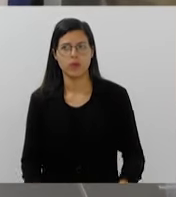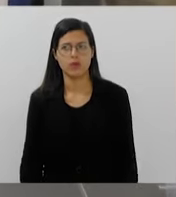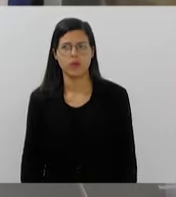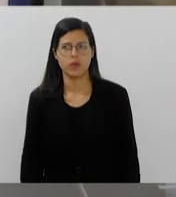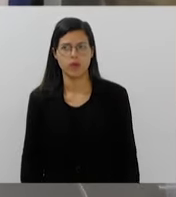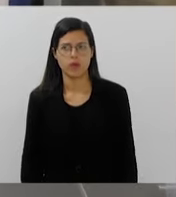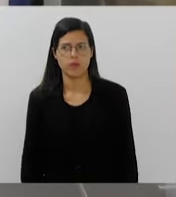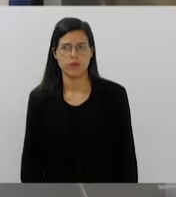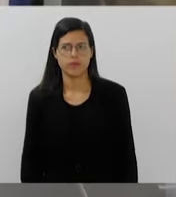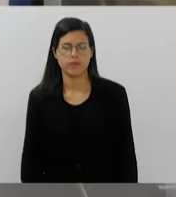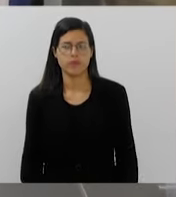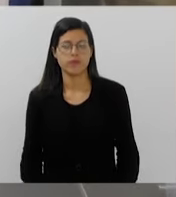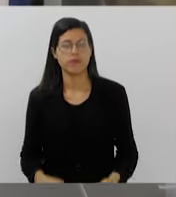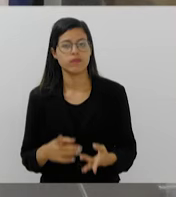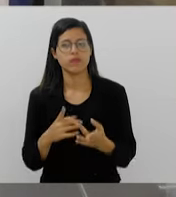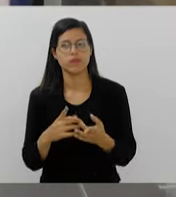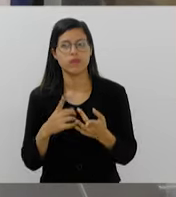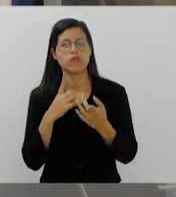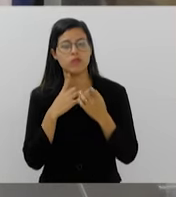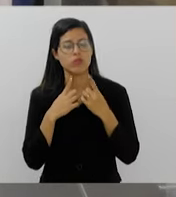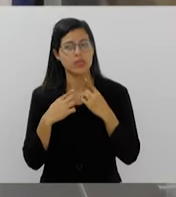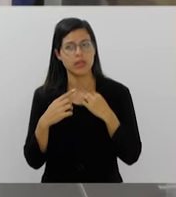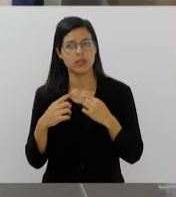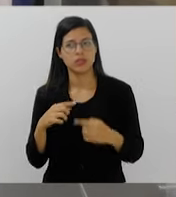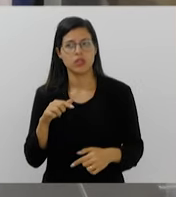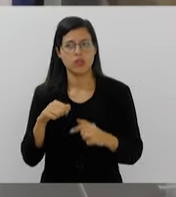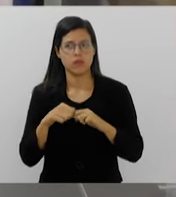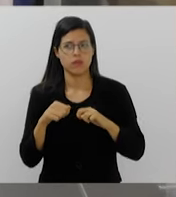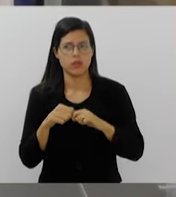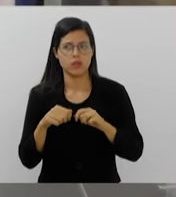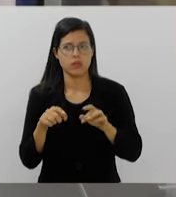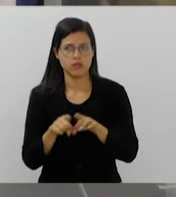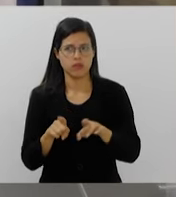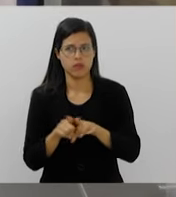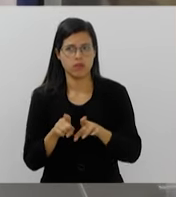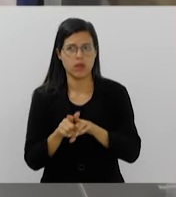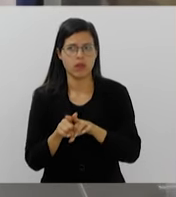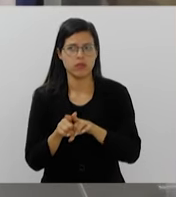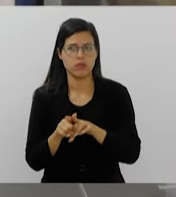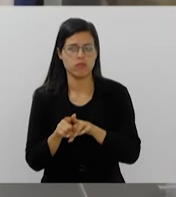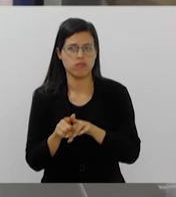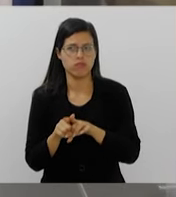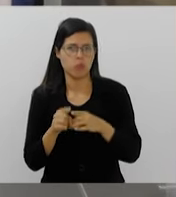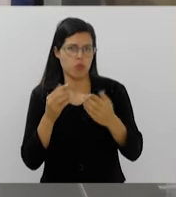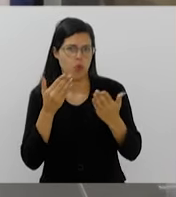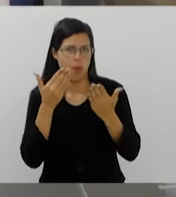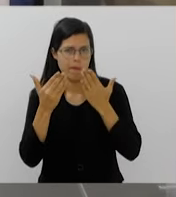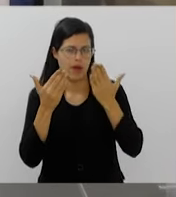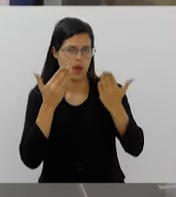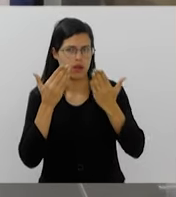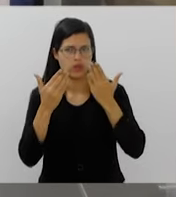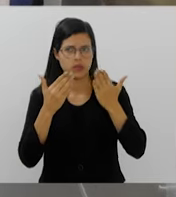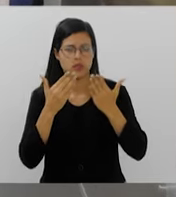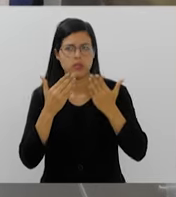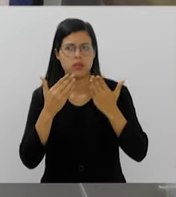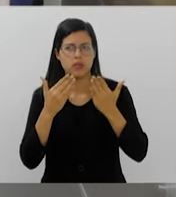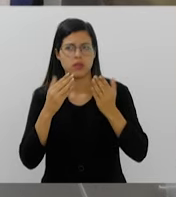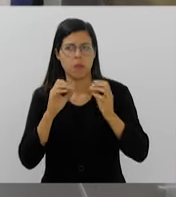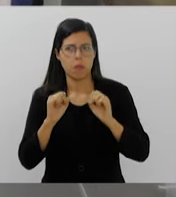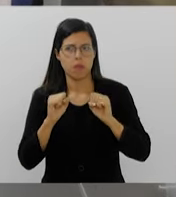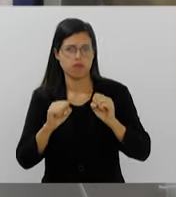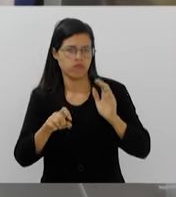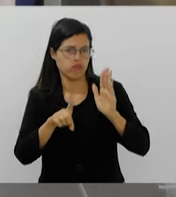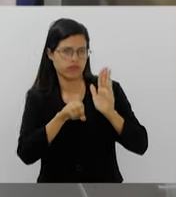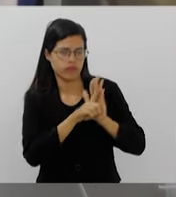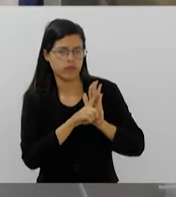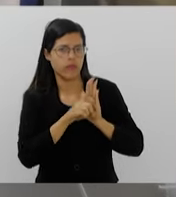Porque aí a vontade... E aí, ele faz até por analogia até uma correspondência com a legislação